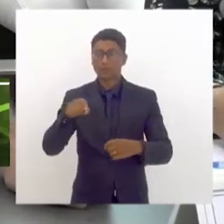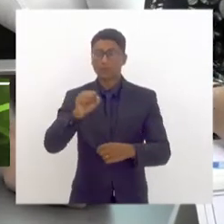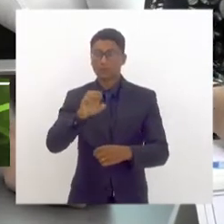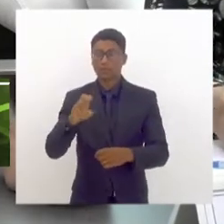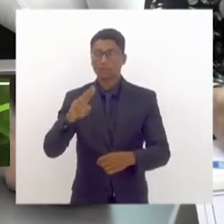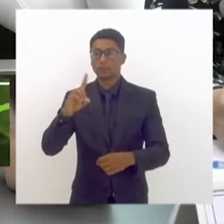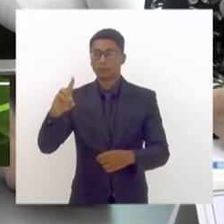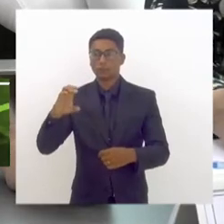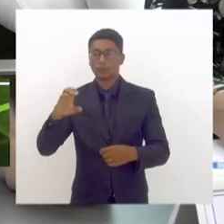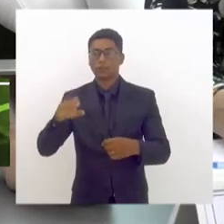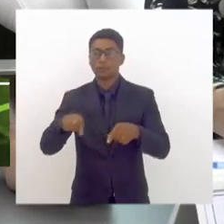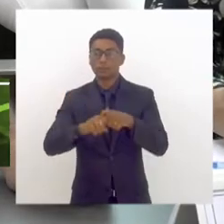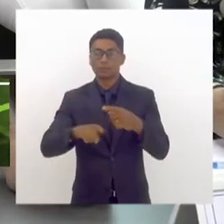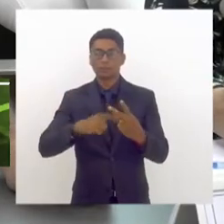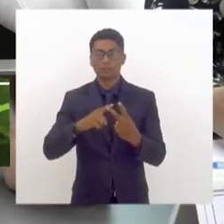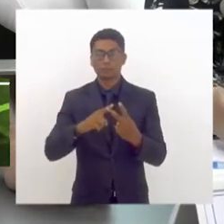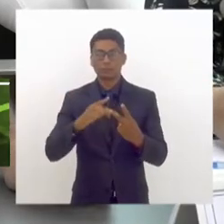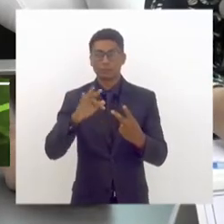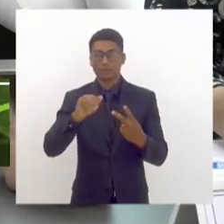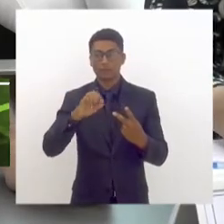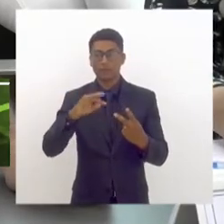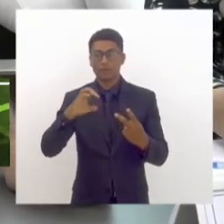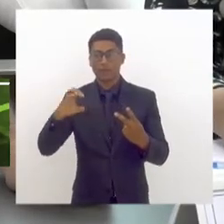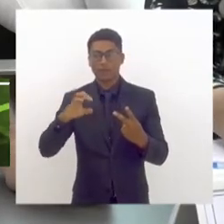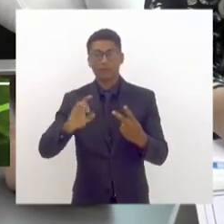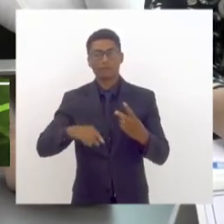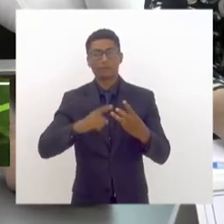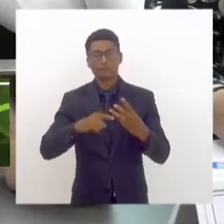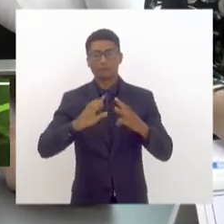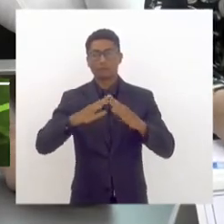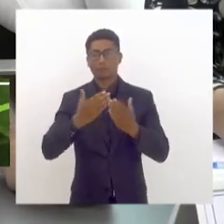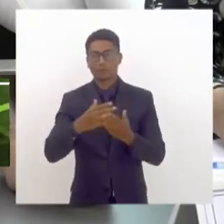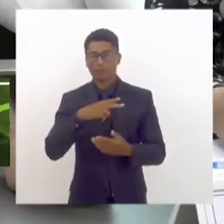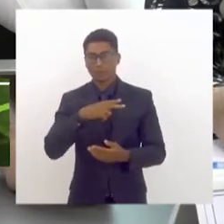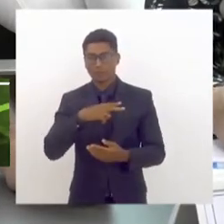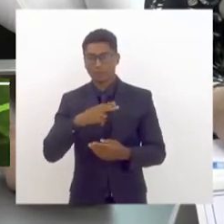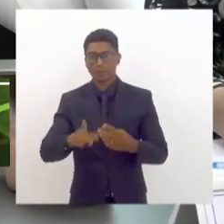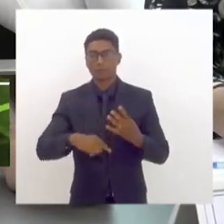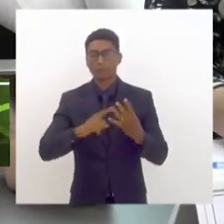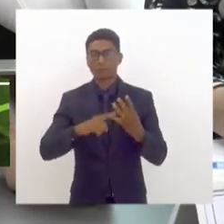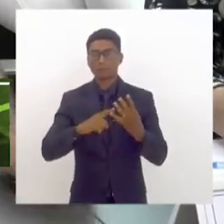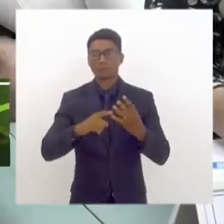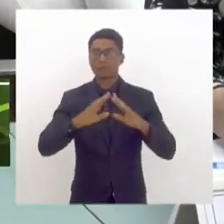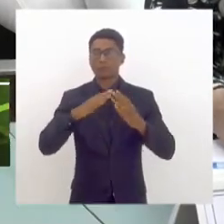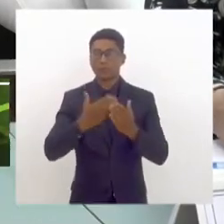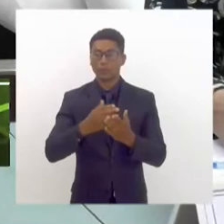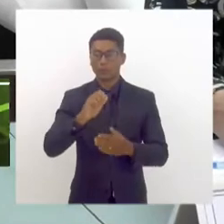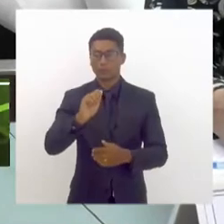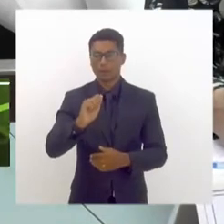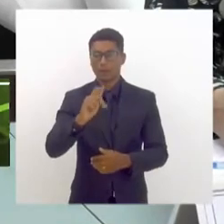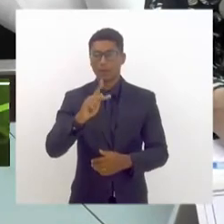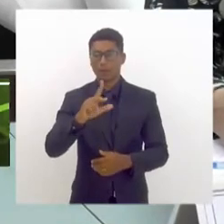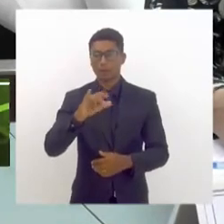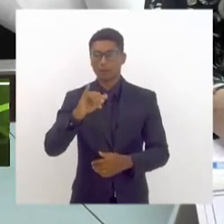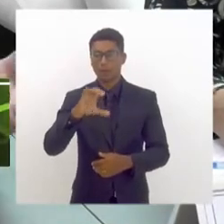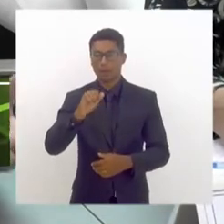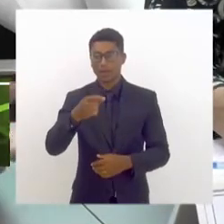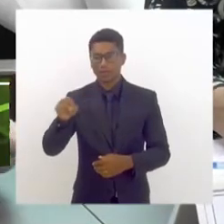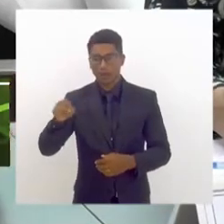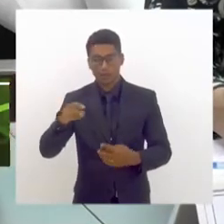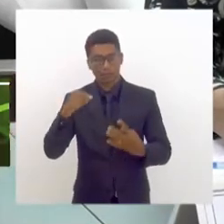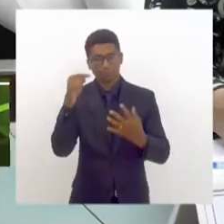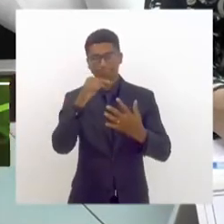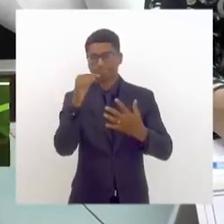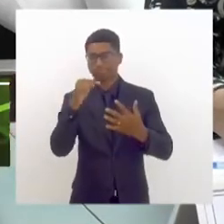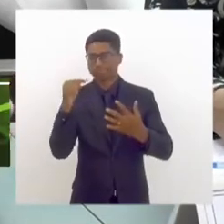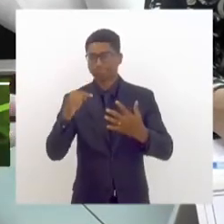FATEC, mas tem que considerar a rede privada, mas tem que considerar os colégios de aplicação. Então, é sempre tomar cuidado com